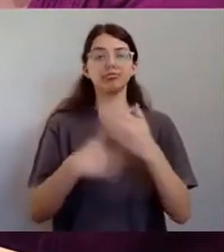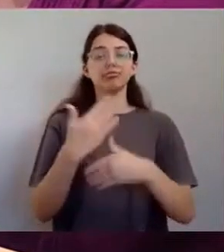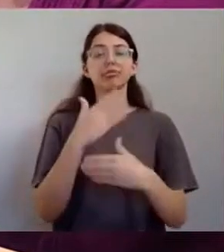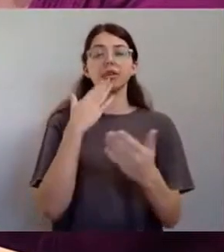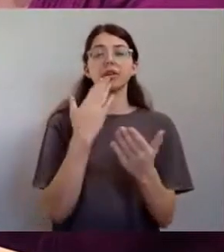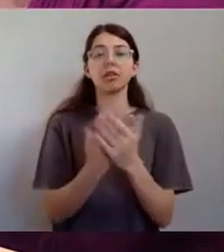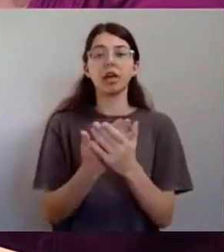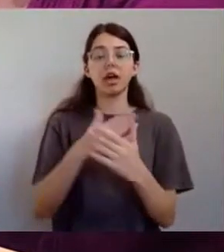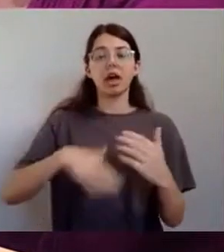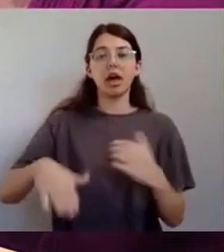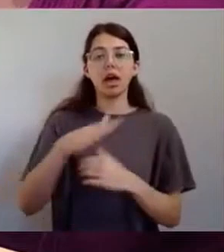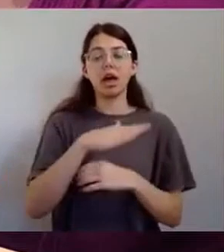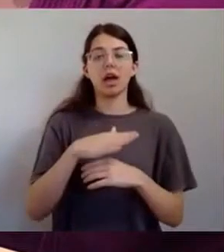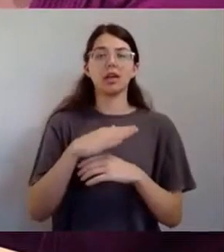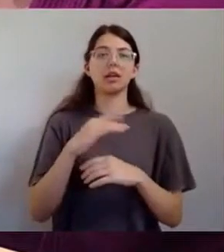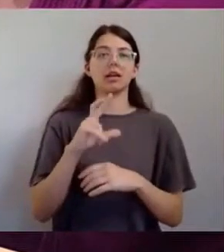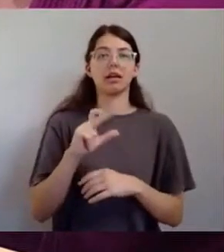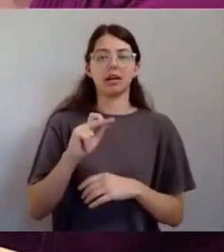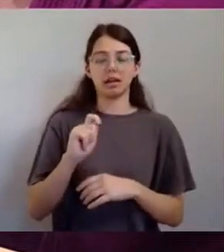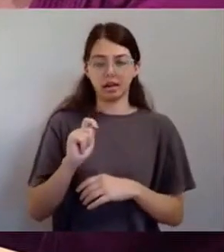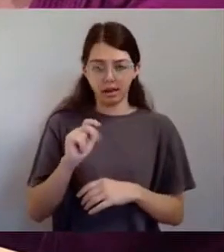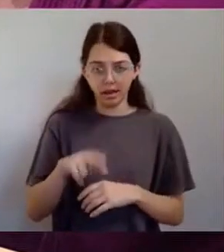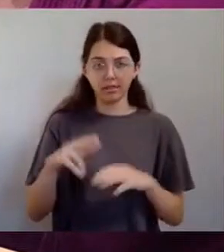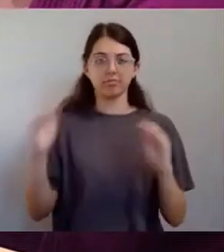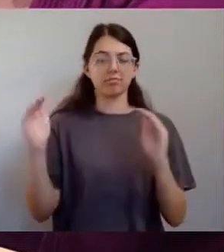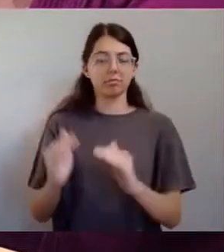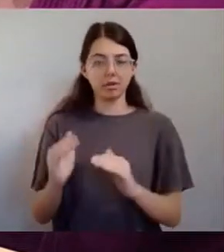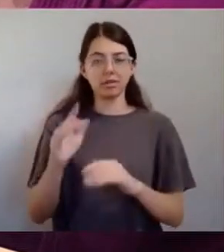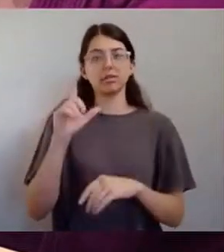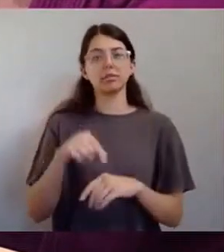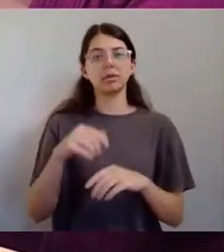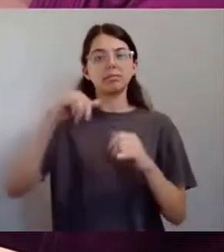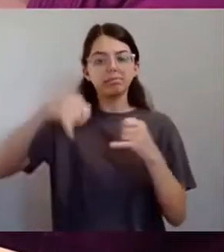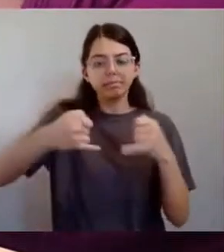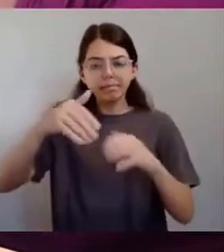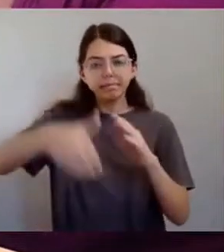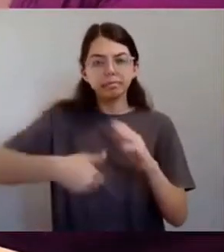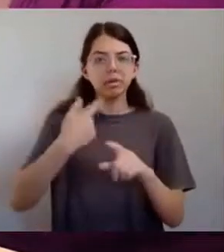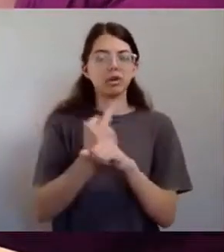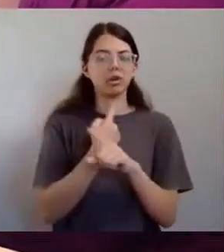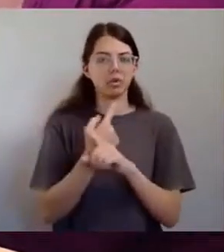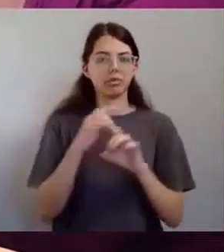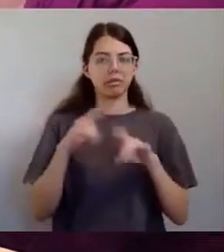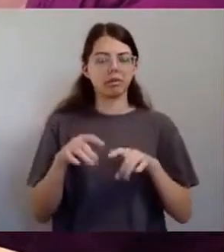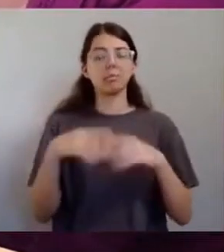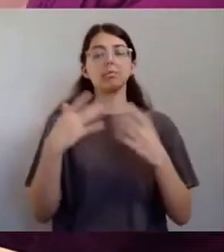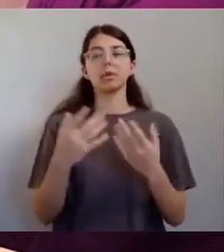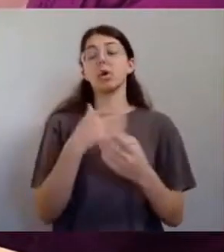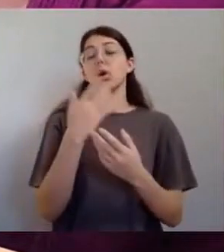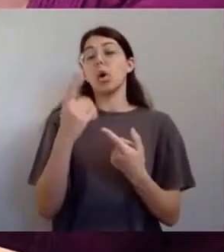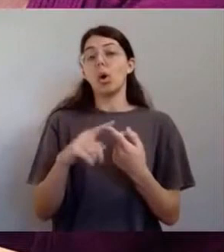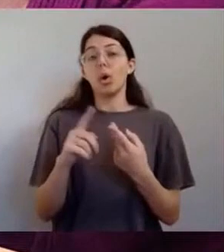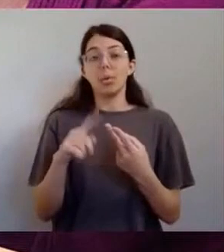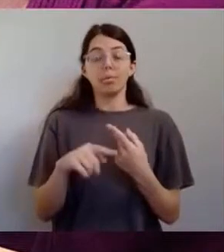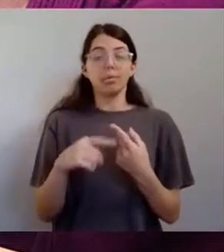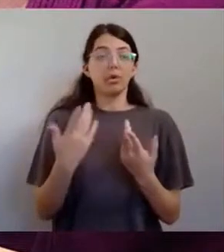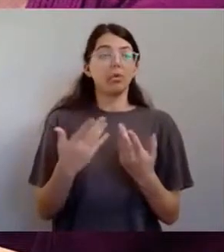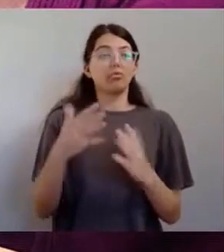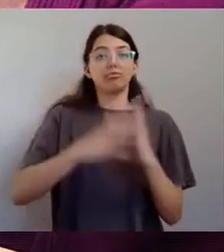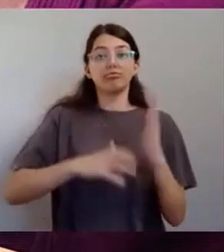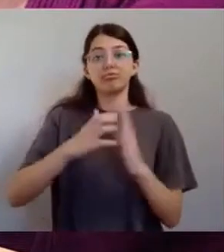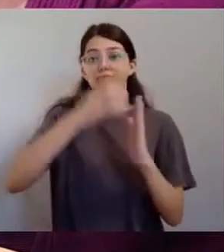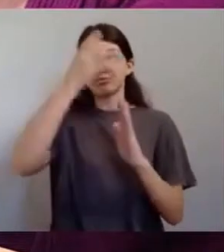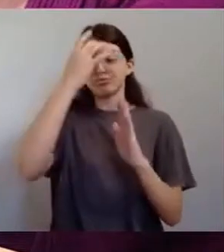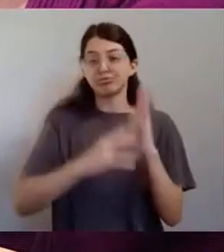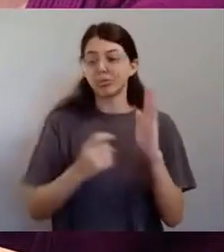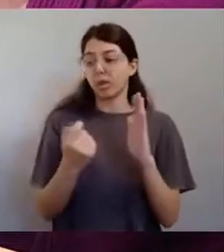área REN e as operações de aterro e escavação, entre outras. Portanto, das duas, uma. Ou não temos os documentos de pareceres mais recentes para